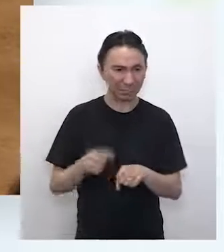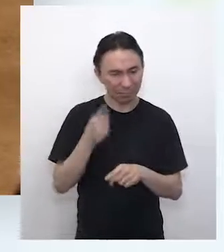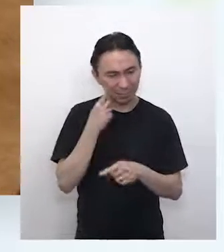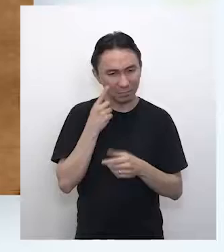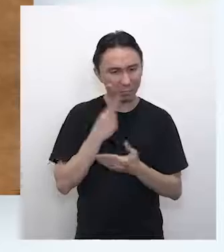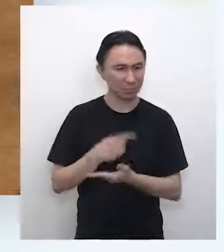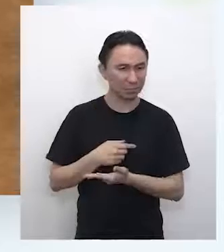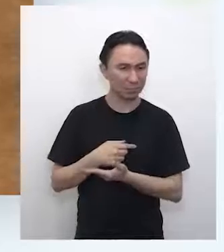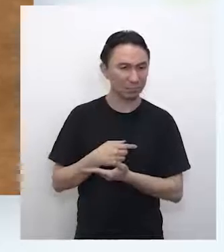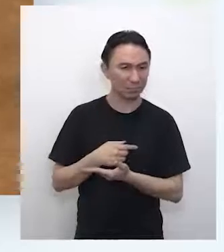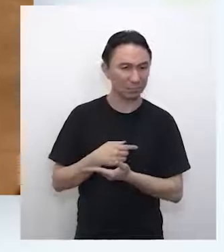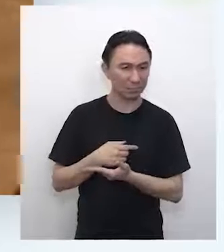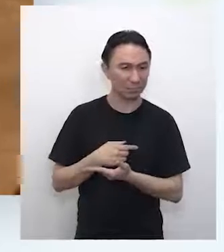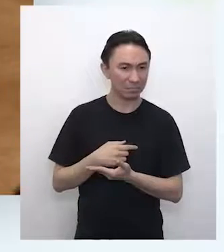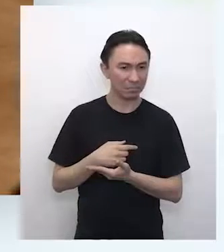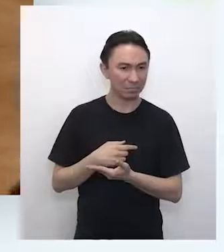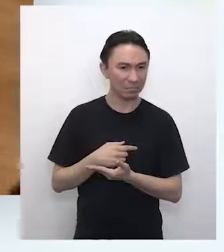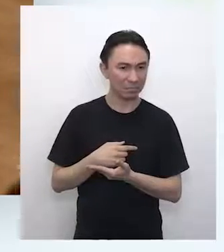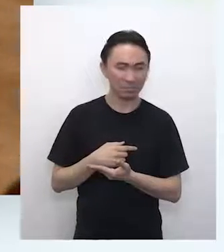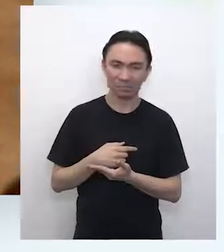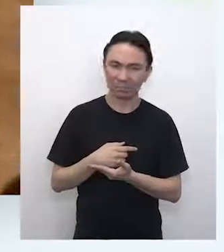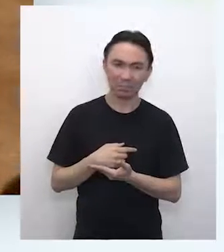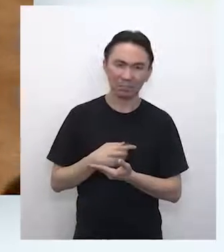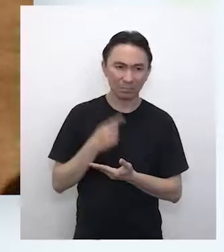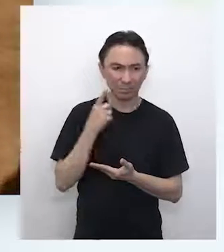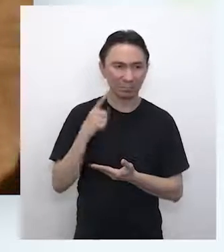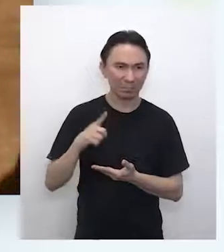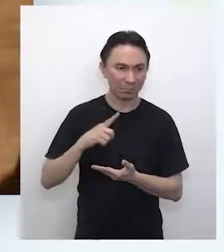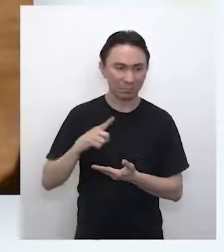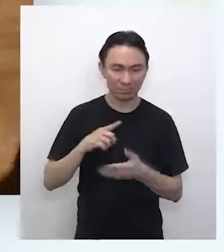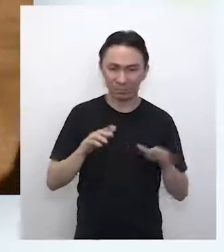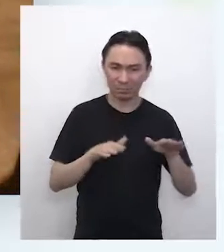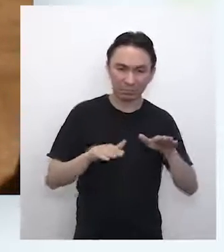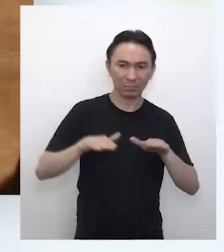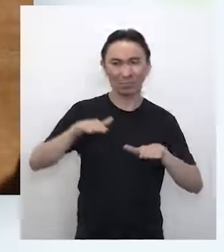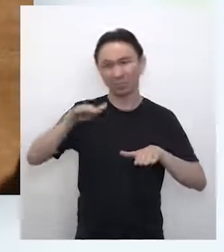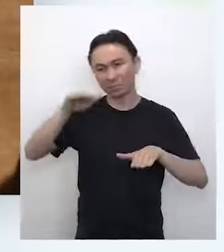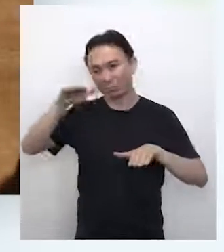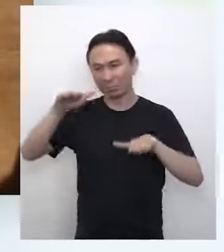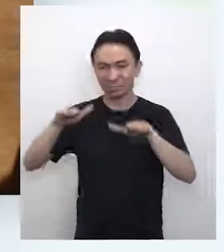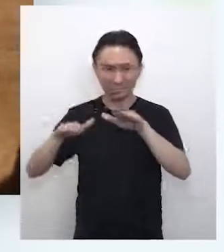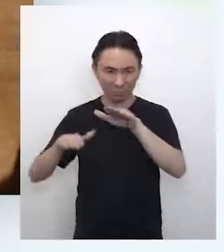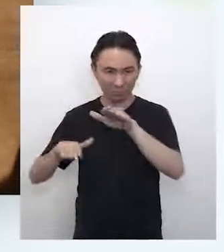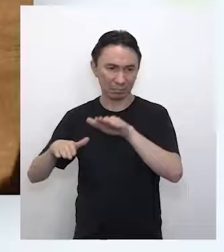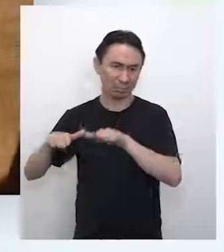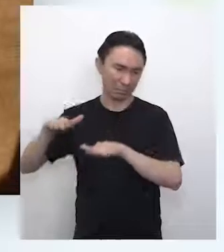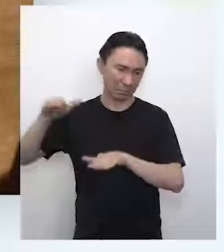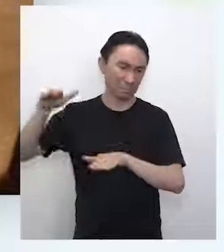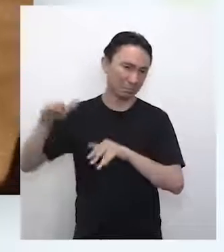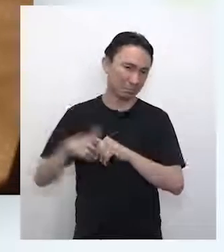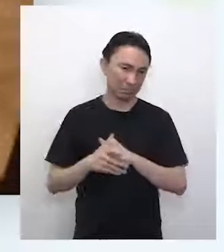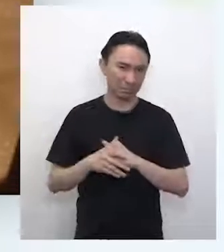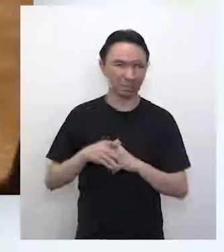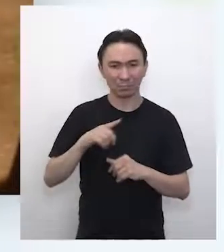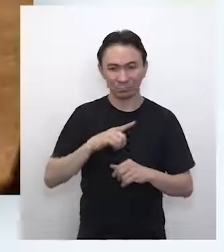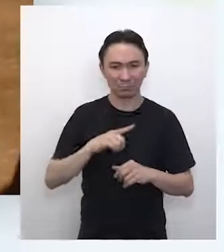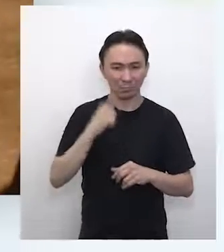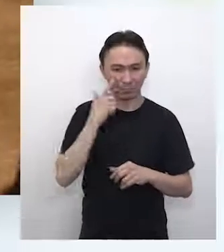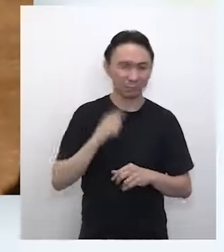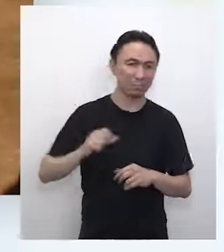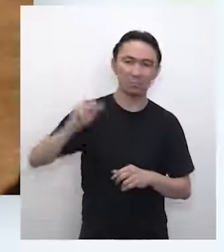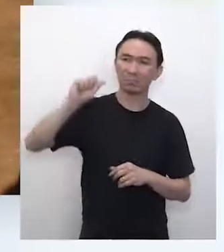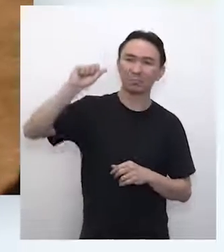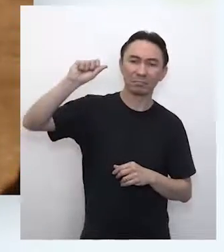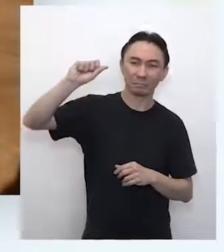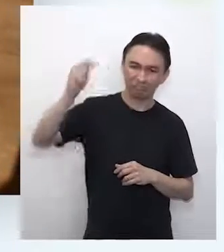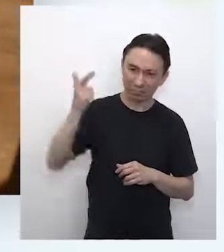Até que está oscilando um pouco aqui. O sol hoje não está tão